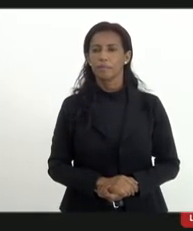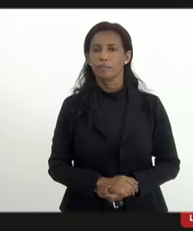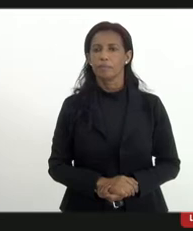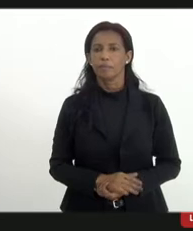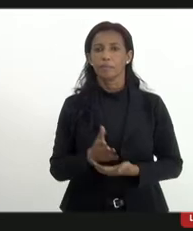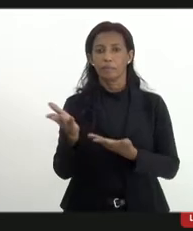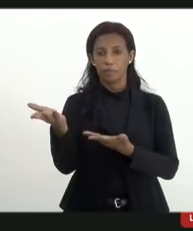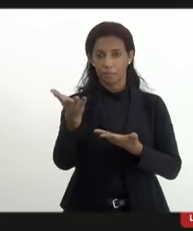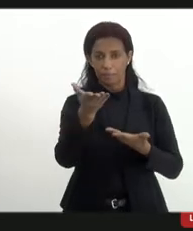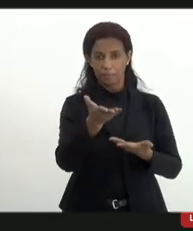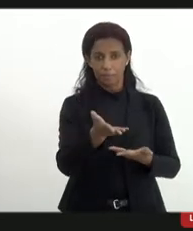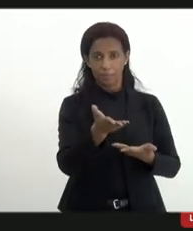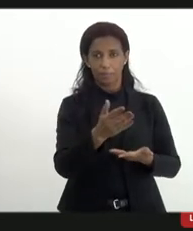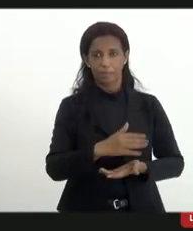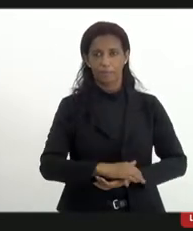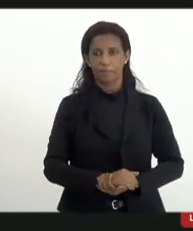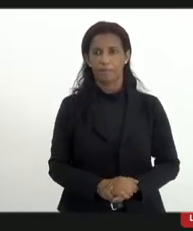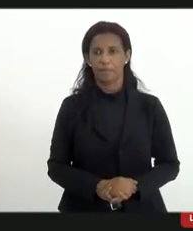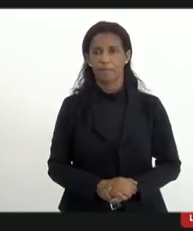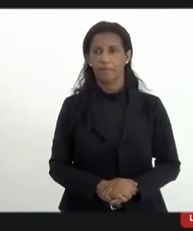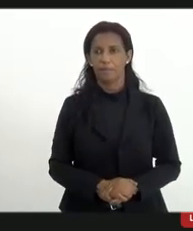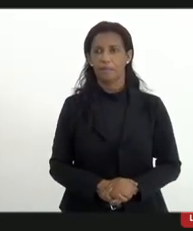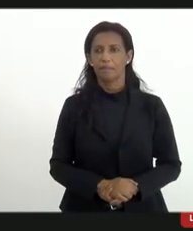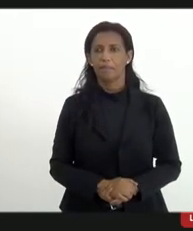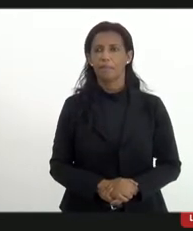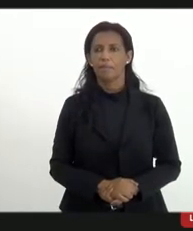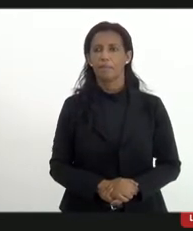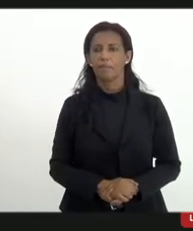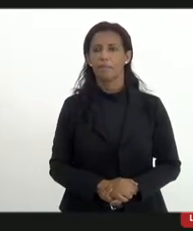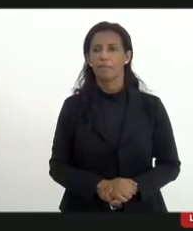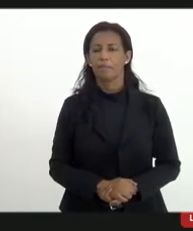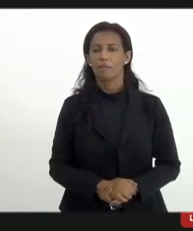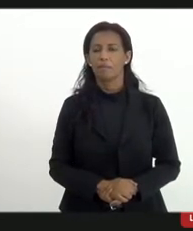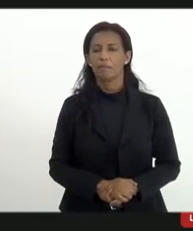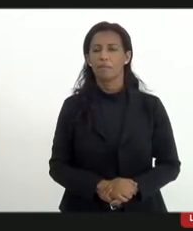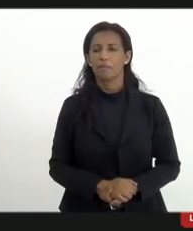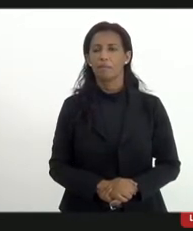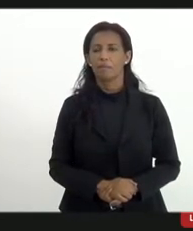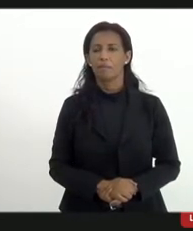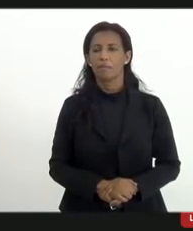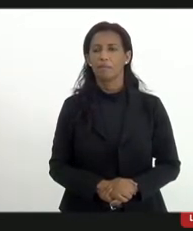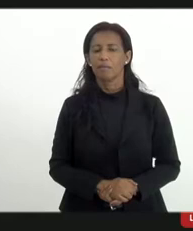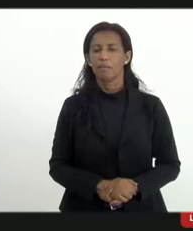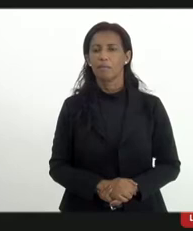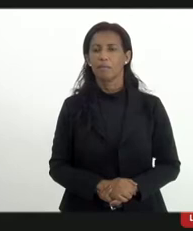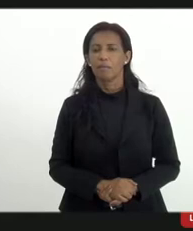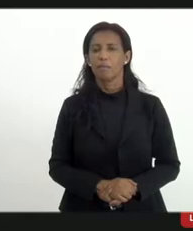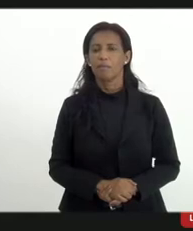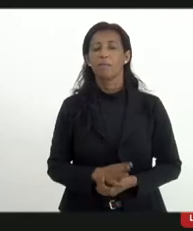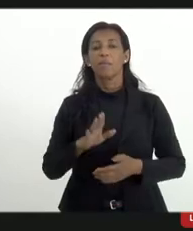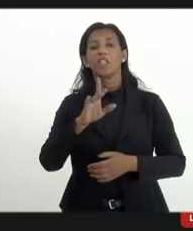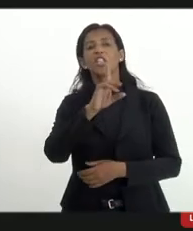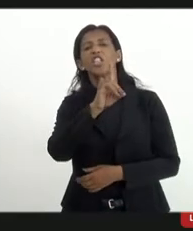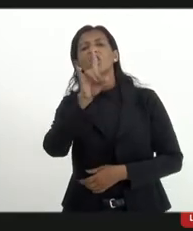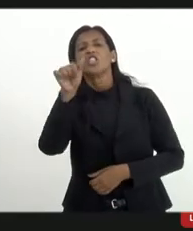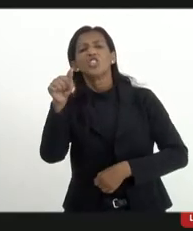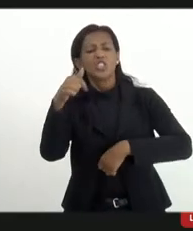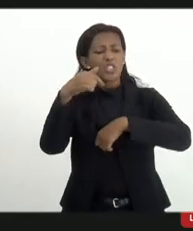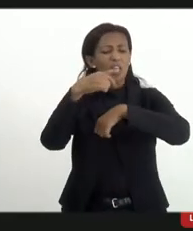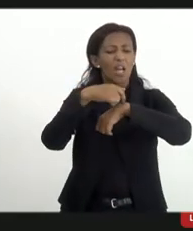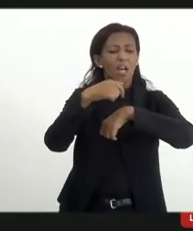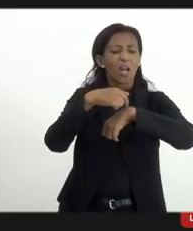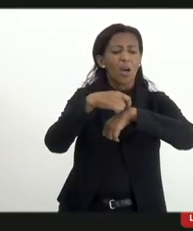Por favor. Em que data podemos ter essa data, dia, hora que nós podemos